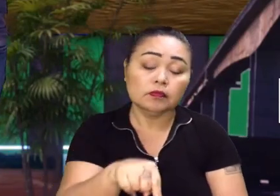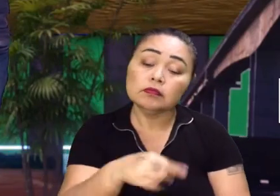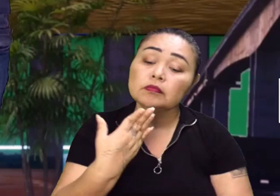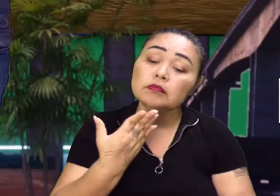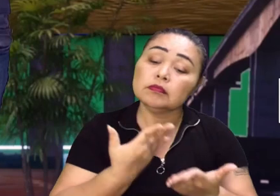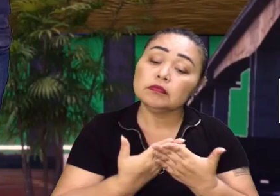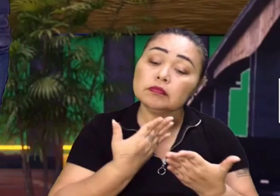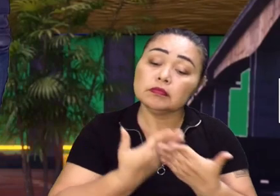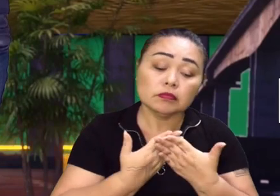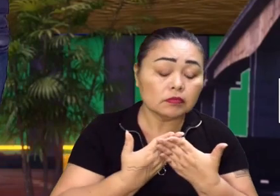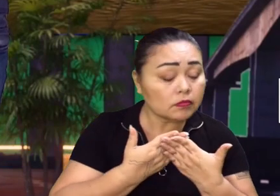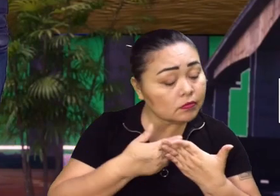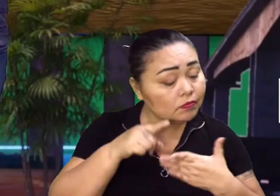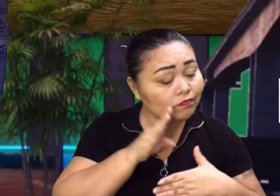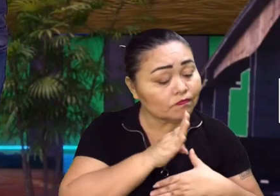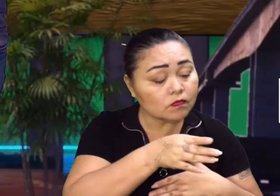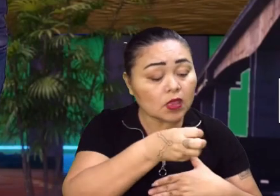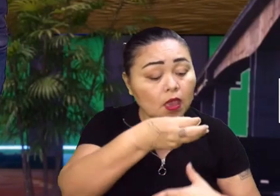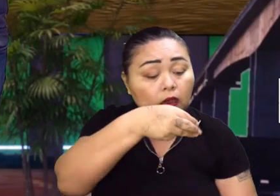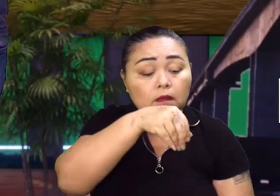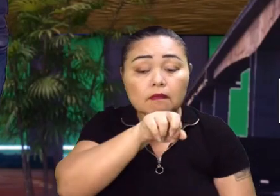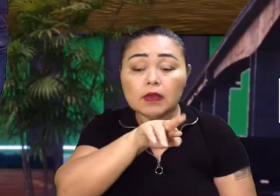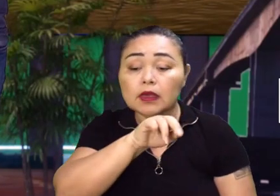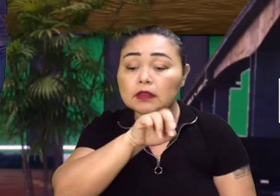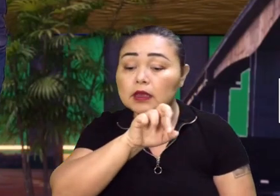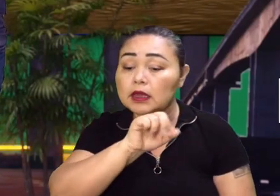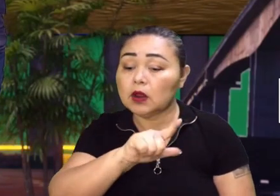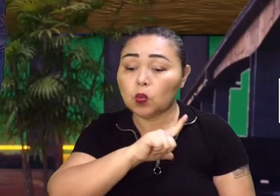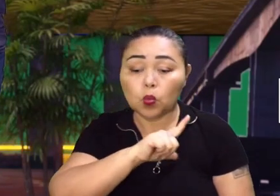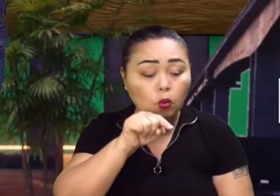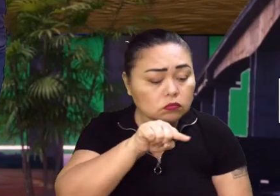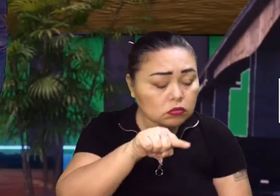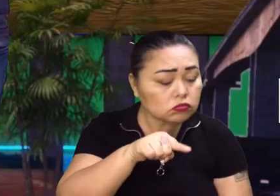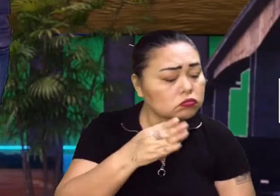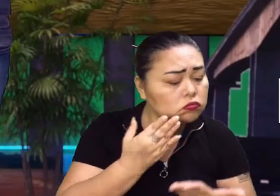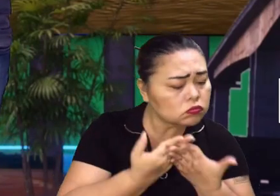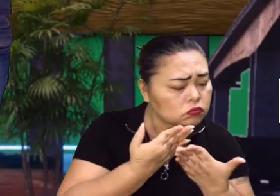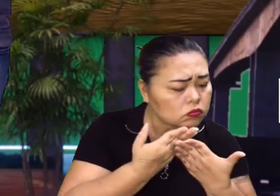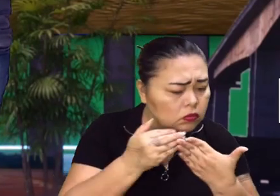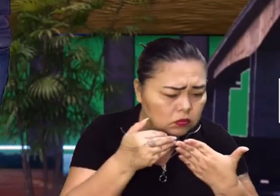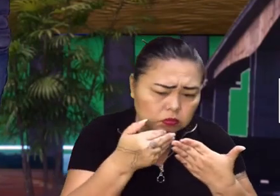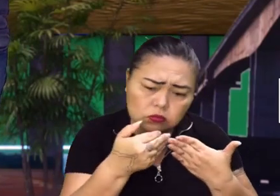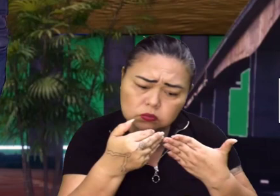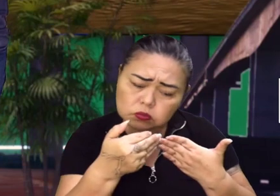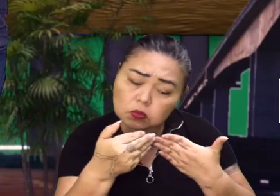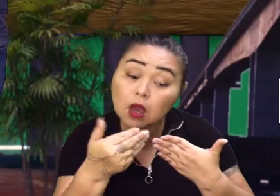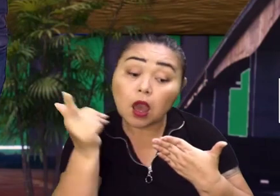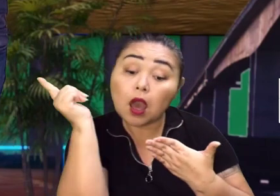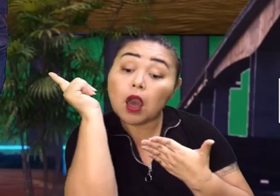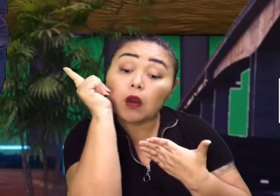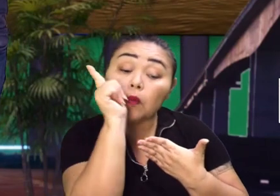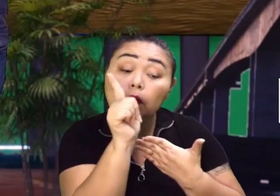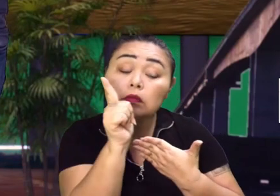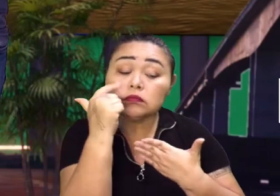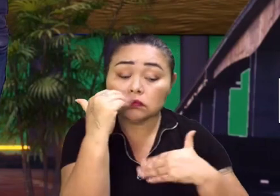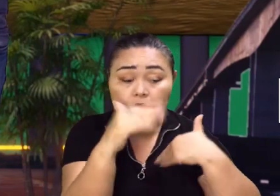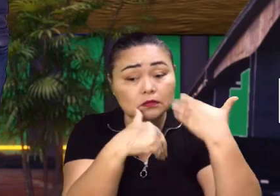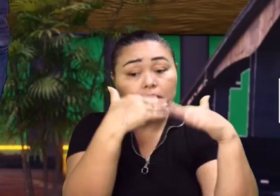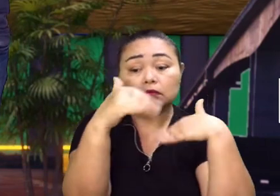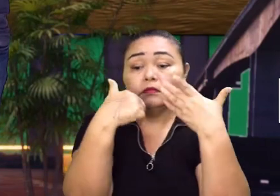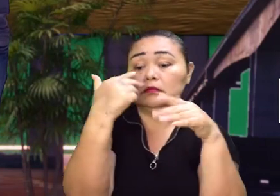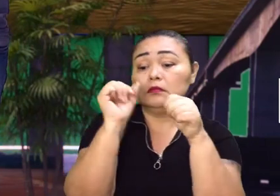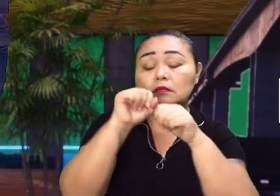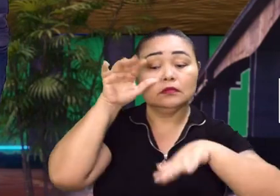estudar essa questão mineral Porque a partir desse estudo geológico a gente vai conseguir desenvolver